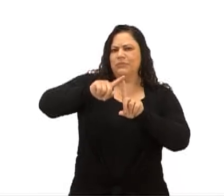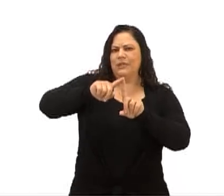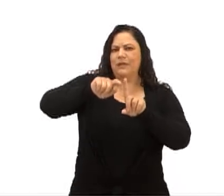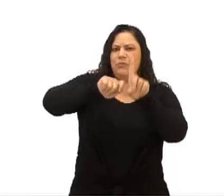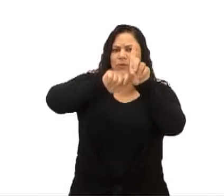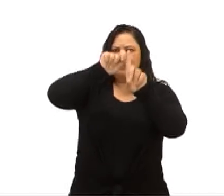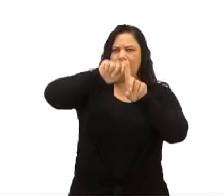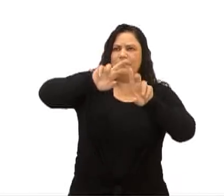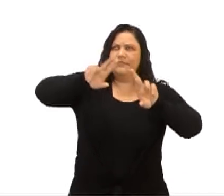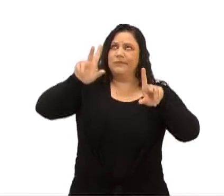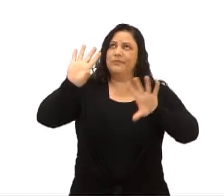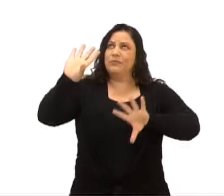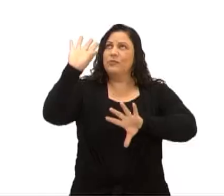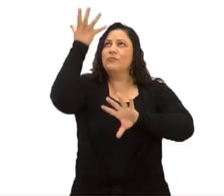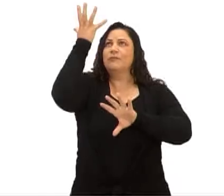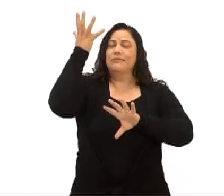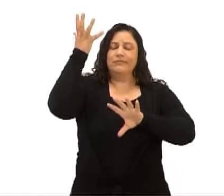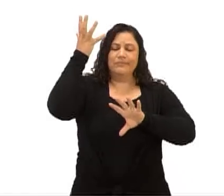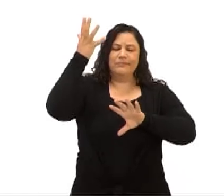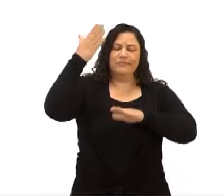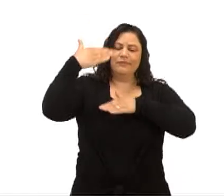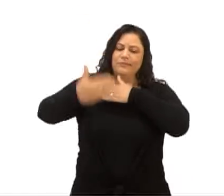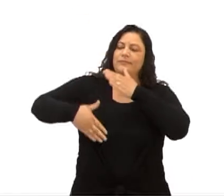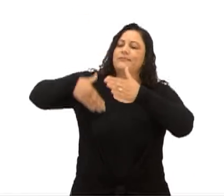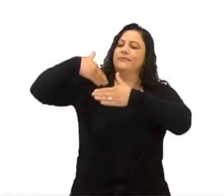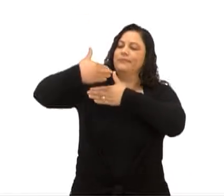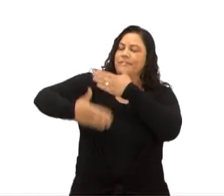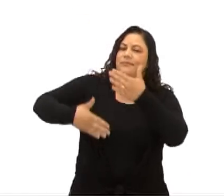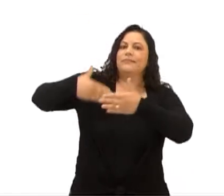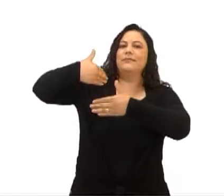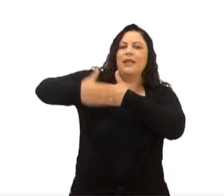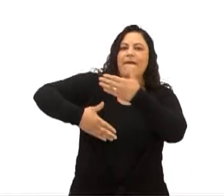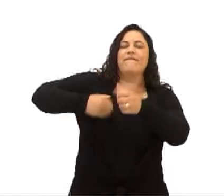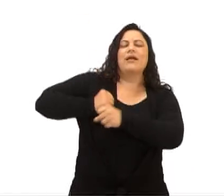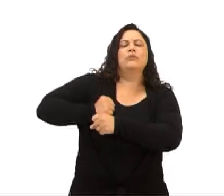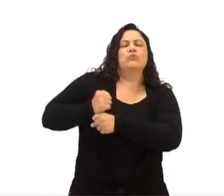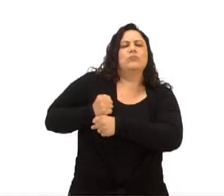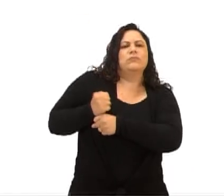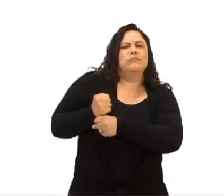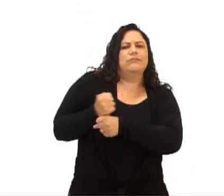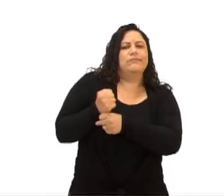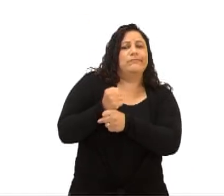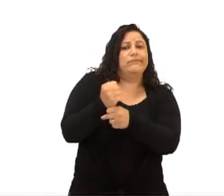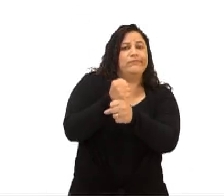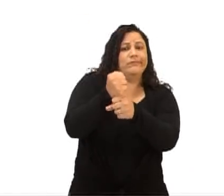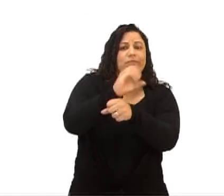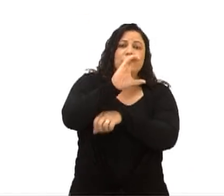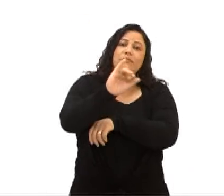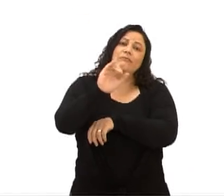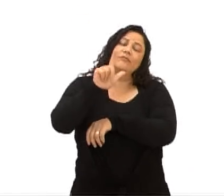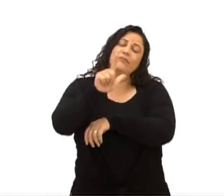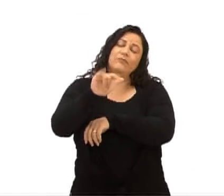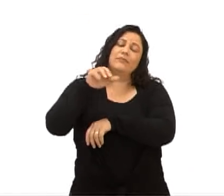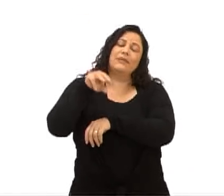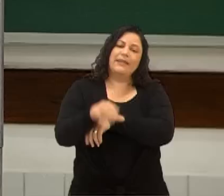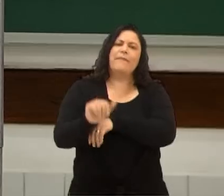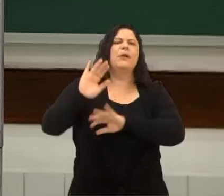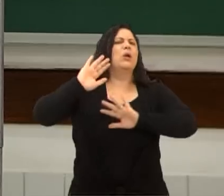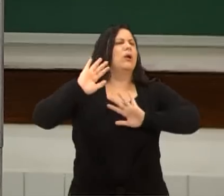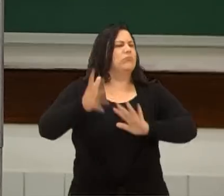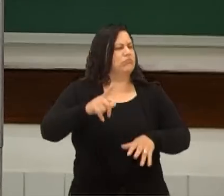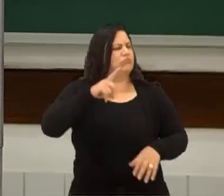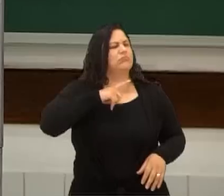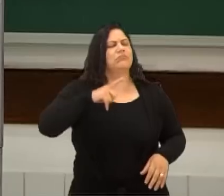se repete durante vários anos num determinado lugar ou região. Ou seja, os climas eles já estão pré-definidos,